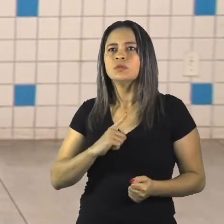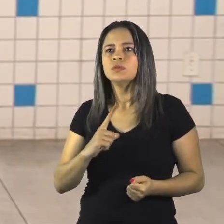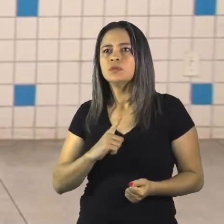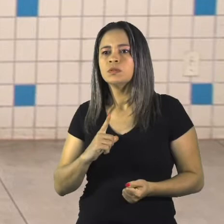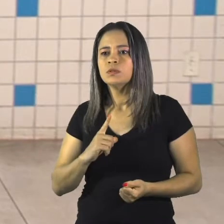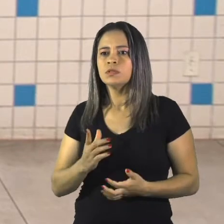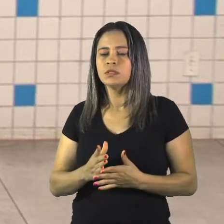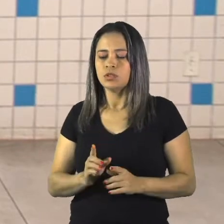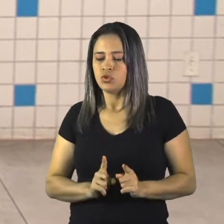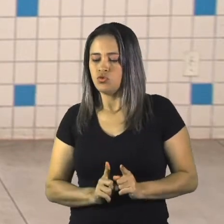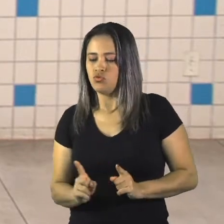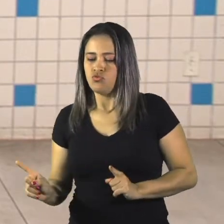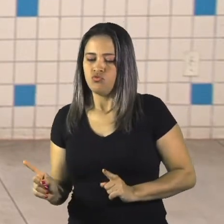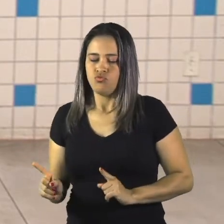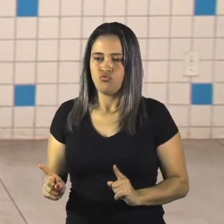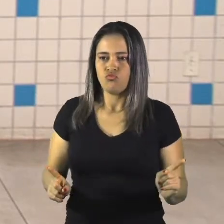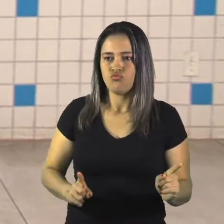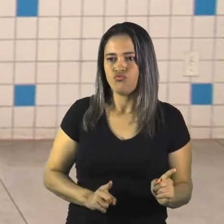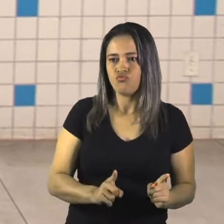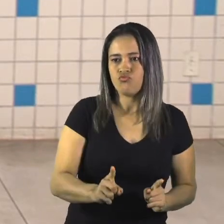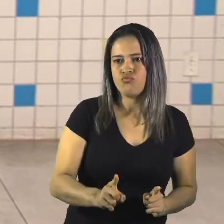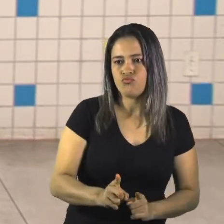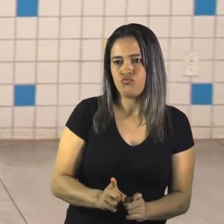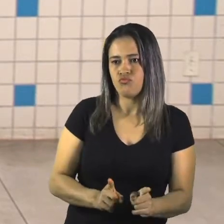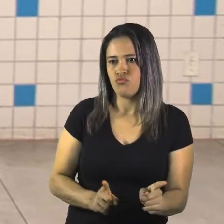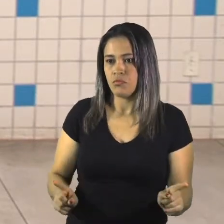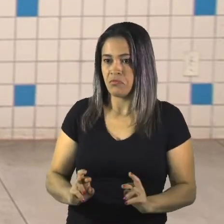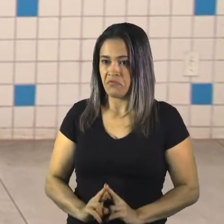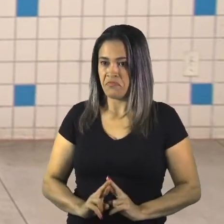ter direções diferentes. Por exemplo,